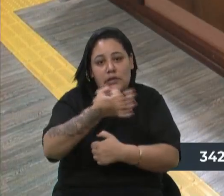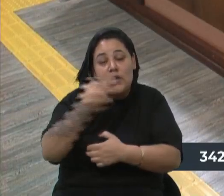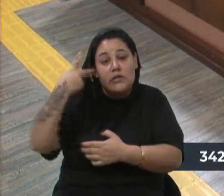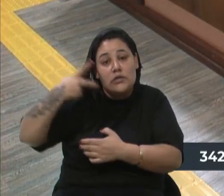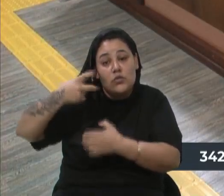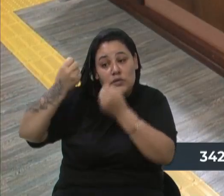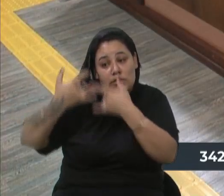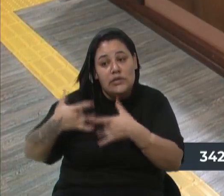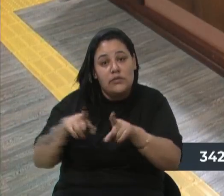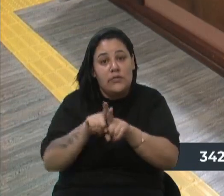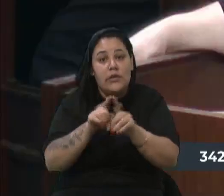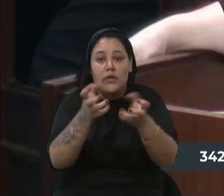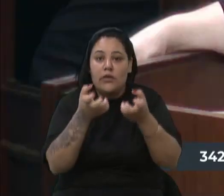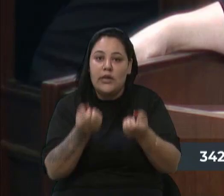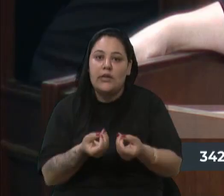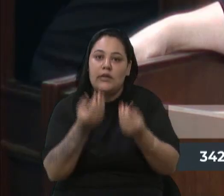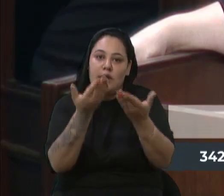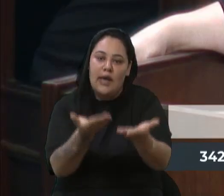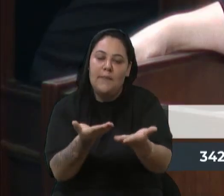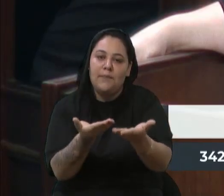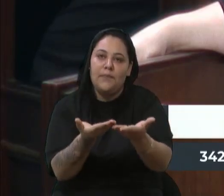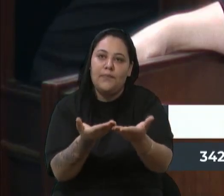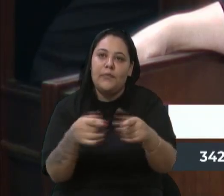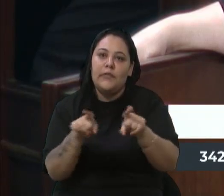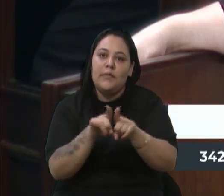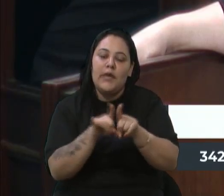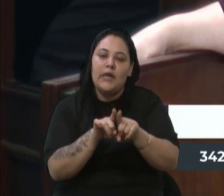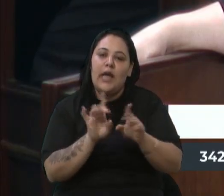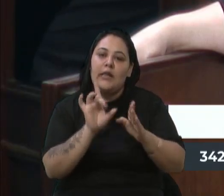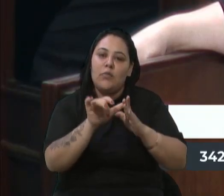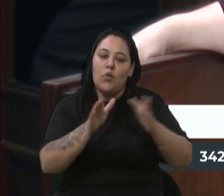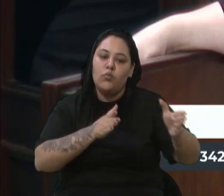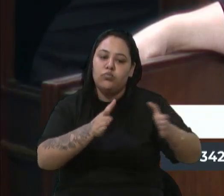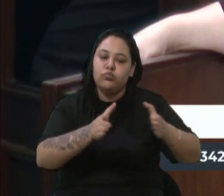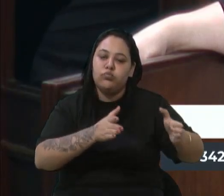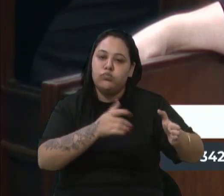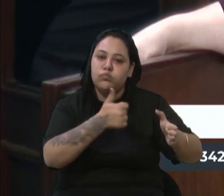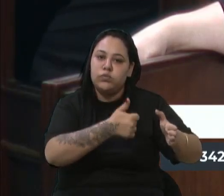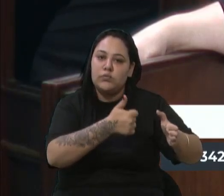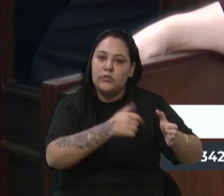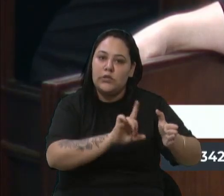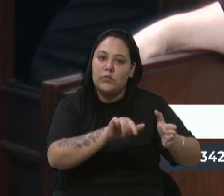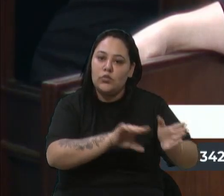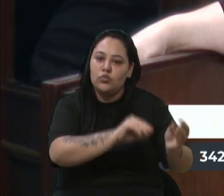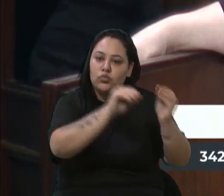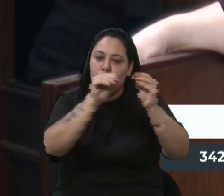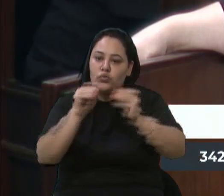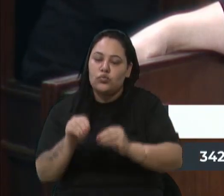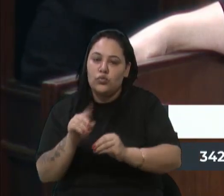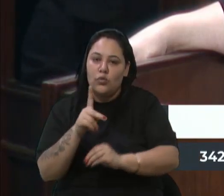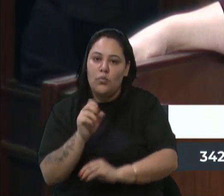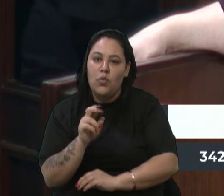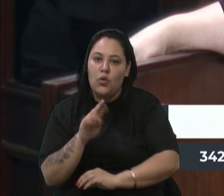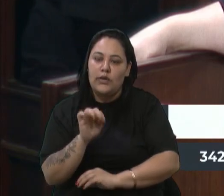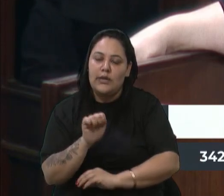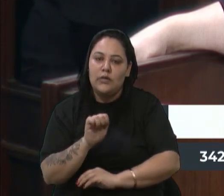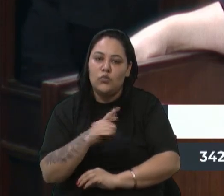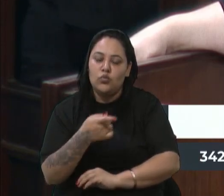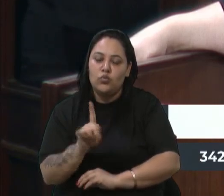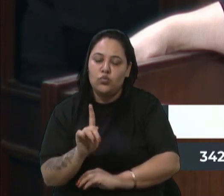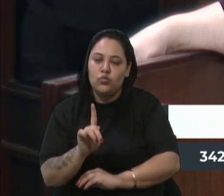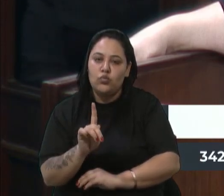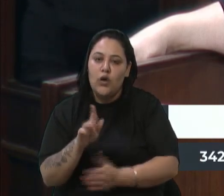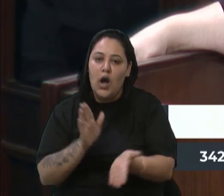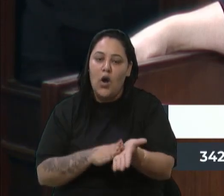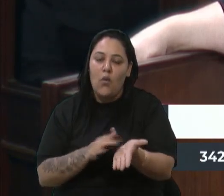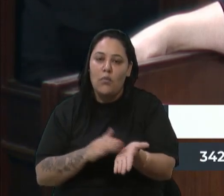segunda etapa, depois dessa primeira etapa, que vai ser em Portão, e agora vai vir para São Sebastião do Caí e Flores da Cunha, que é as